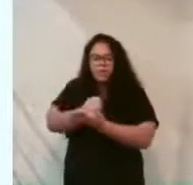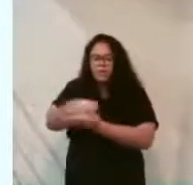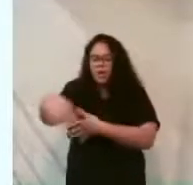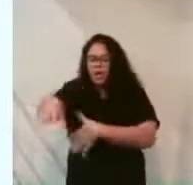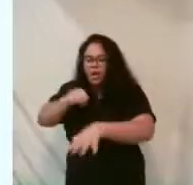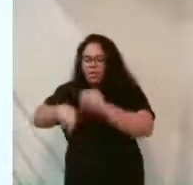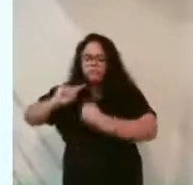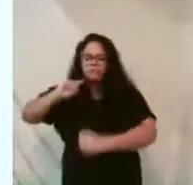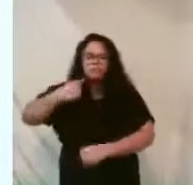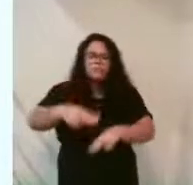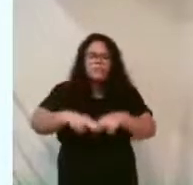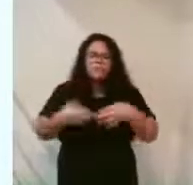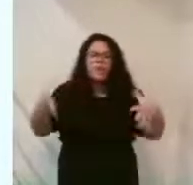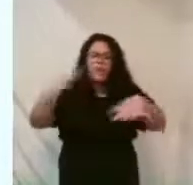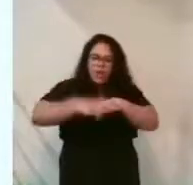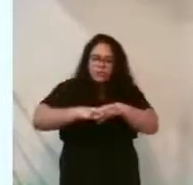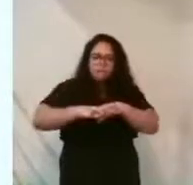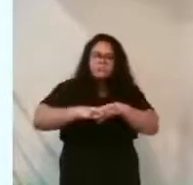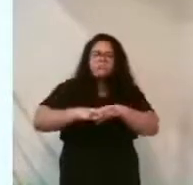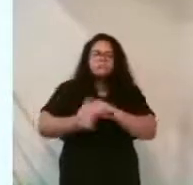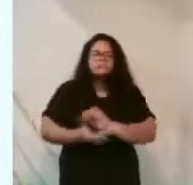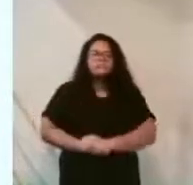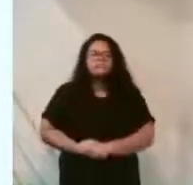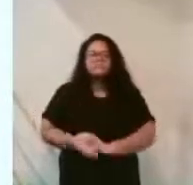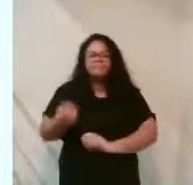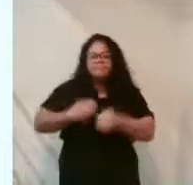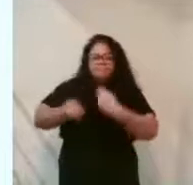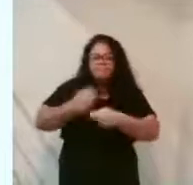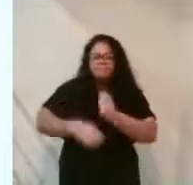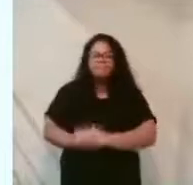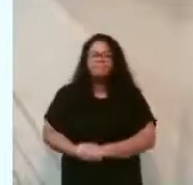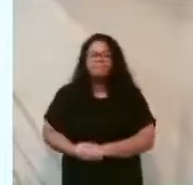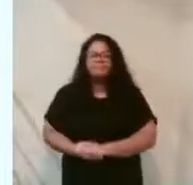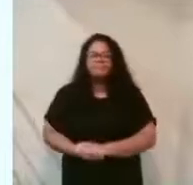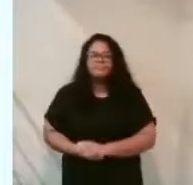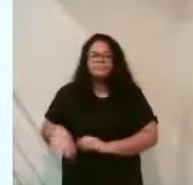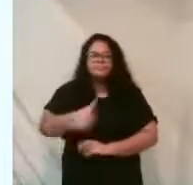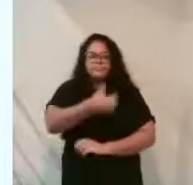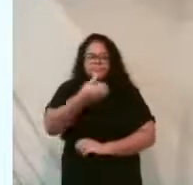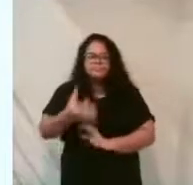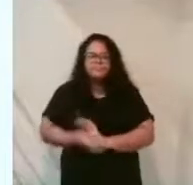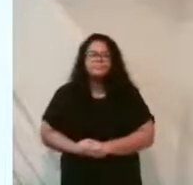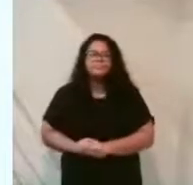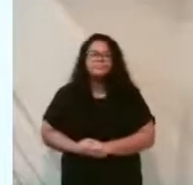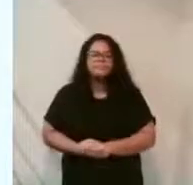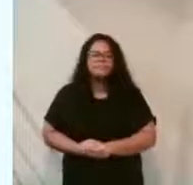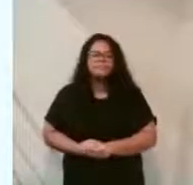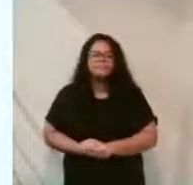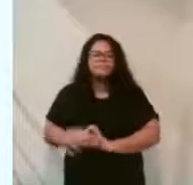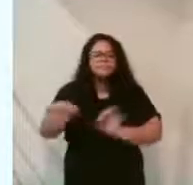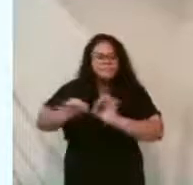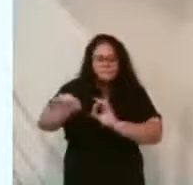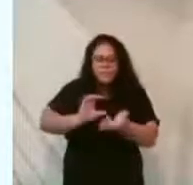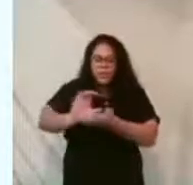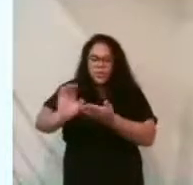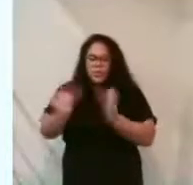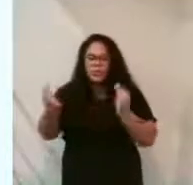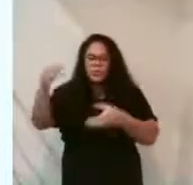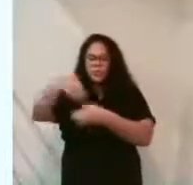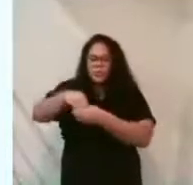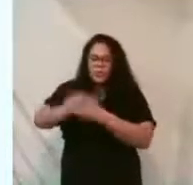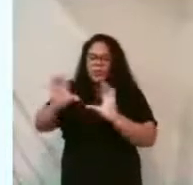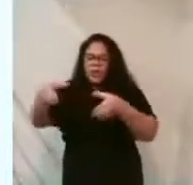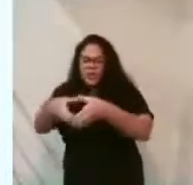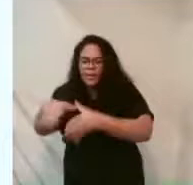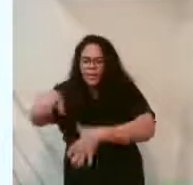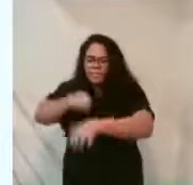inclusão econômica. 16. Recursos para a organização de grupo de catadores com o objetivo de fazer um diagnóstico